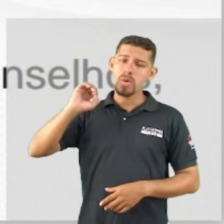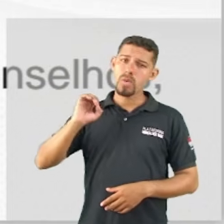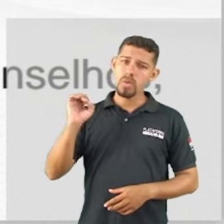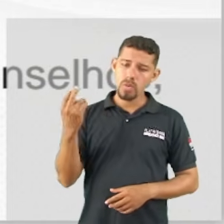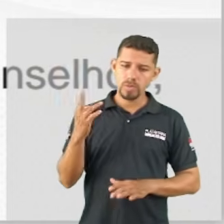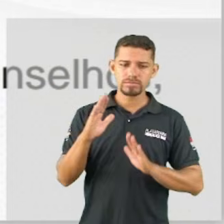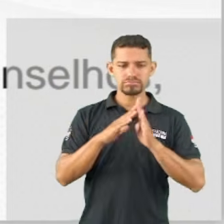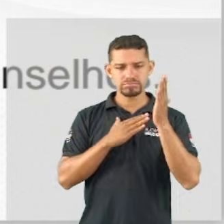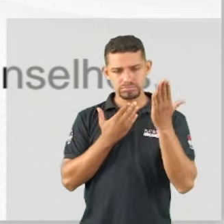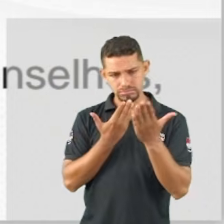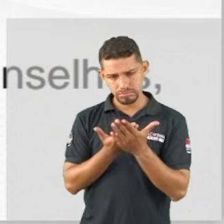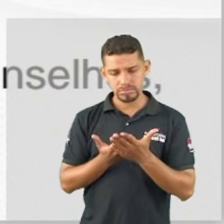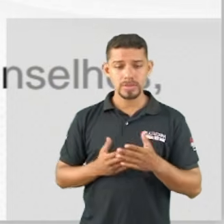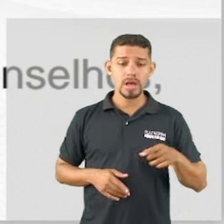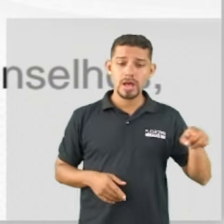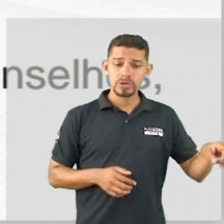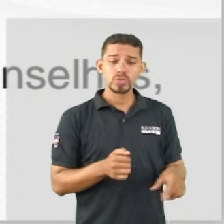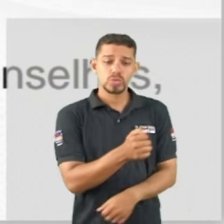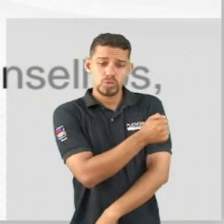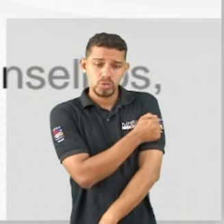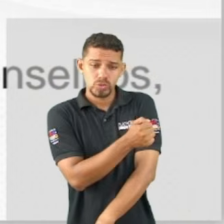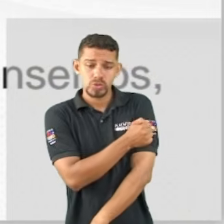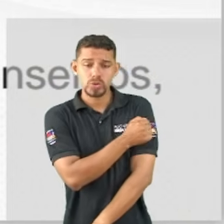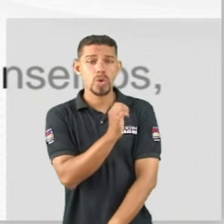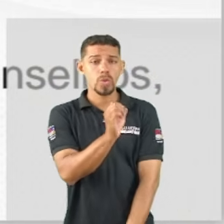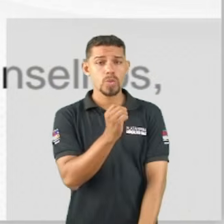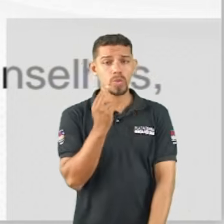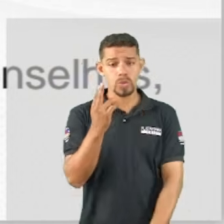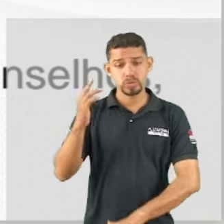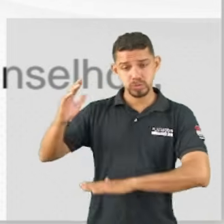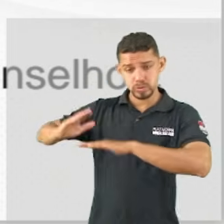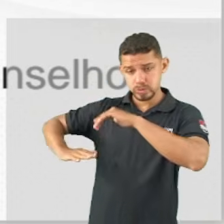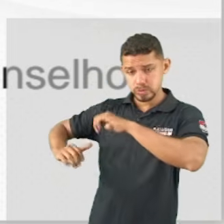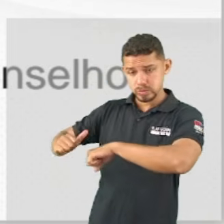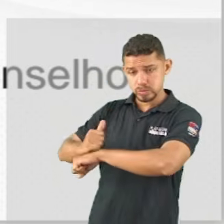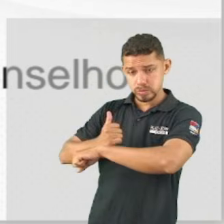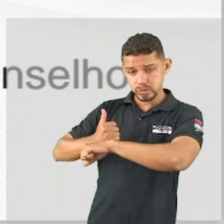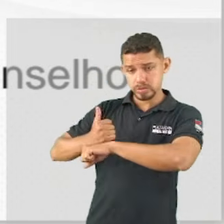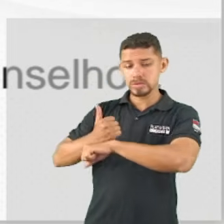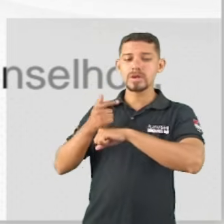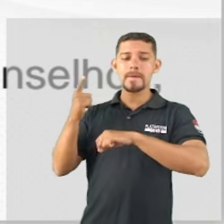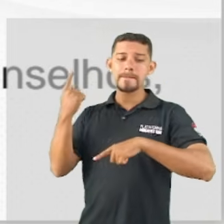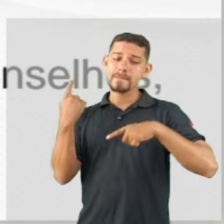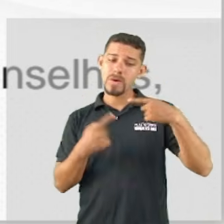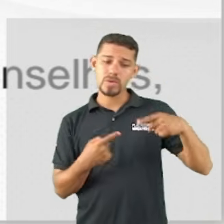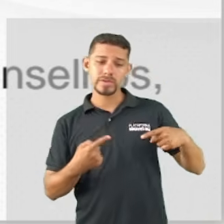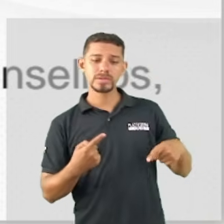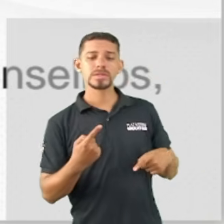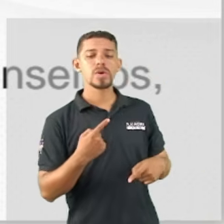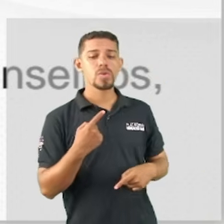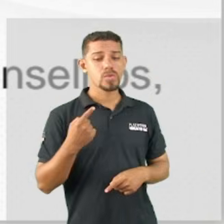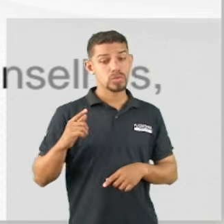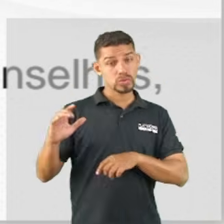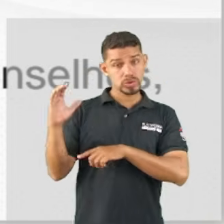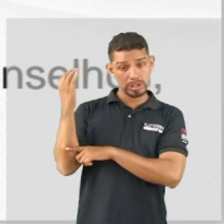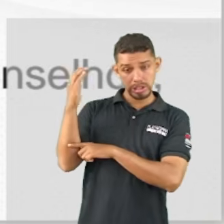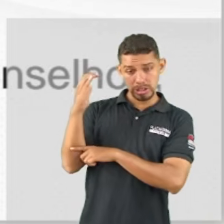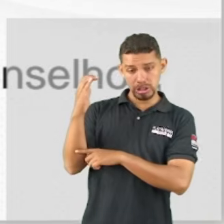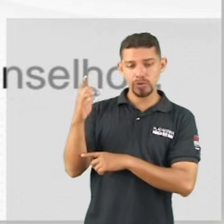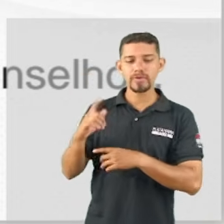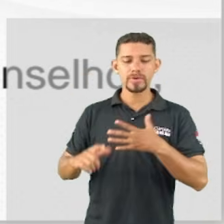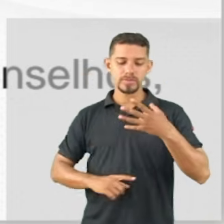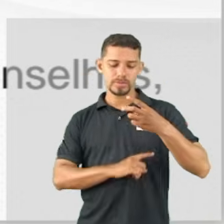ou profissionais debatem sobre questões de relevância social, política ou científica. Outro momento também que a gente verifica